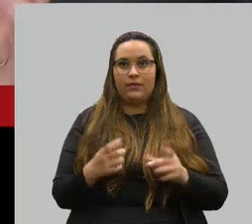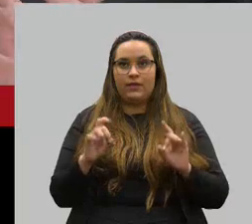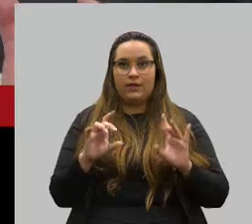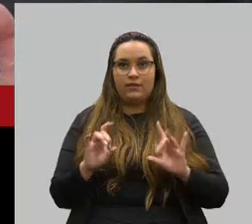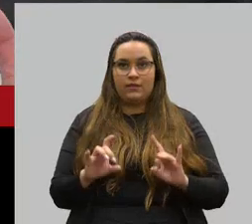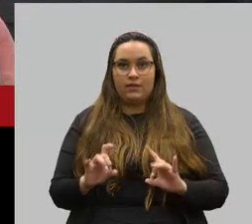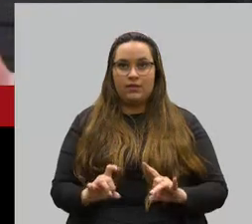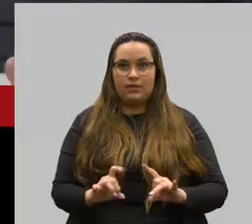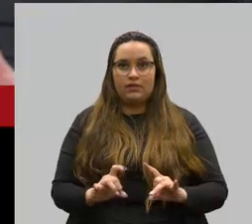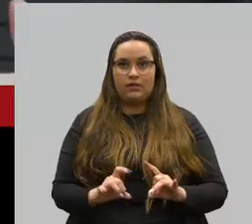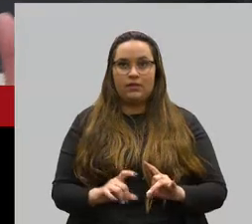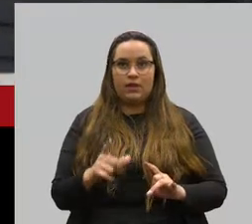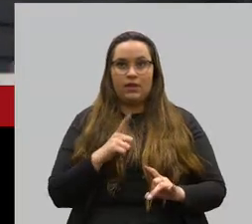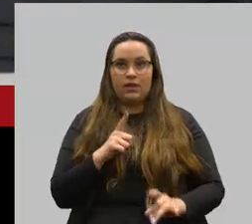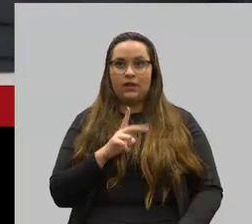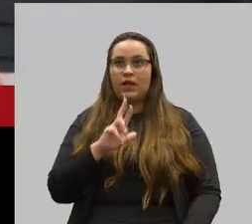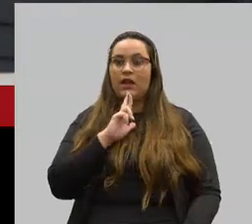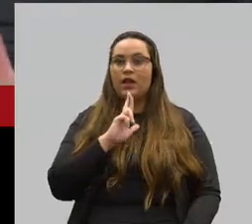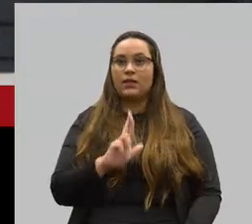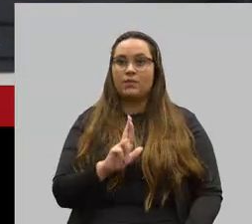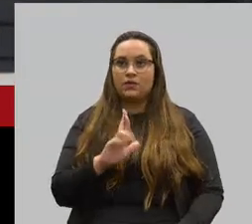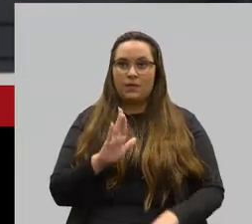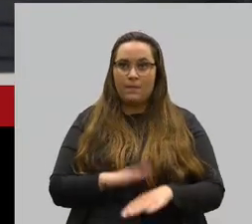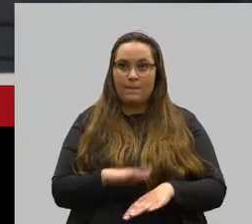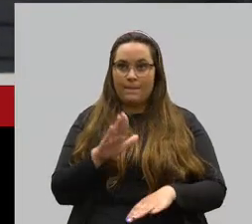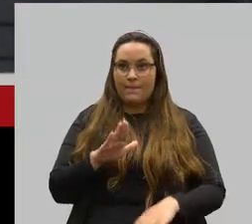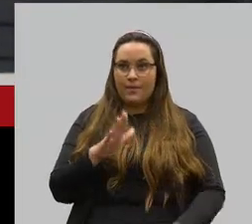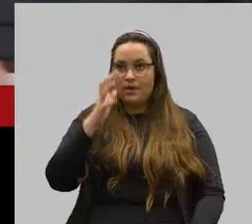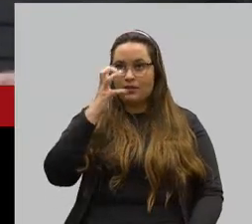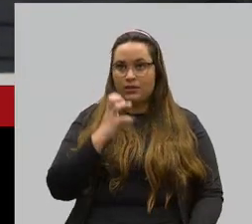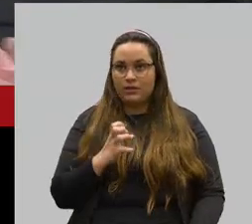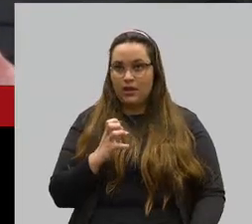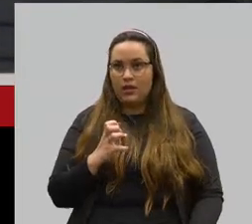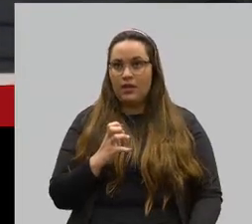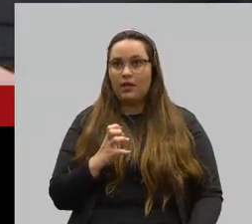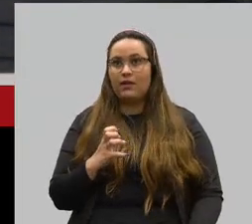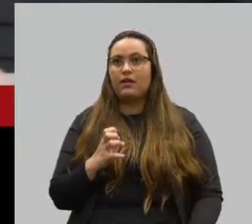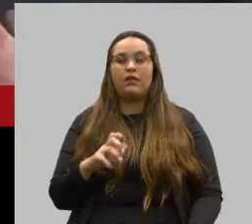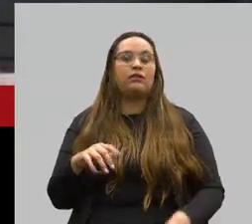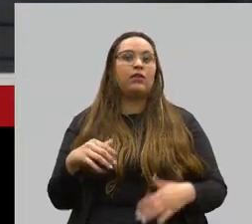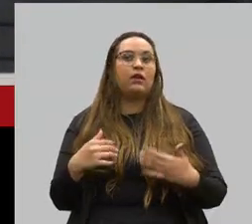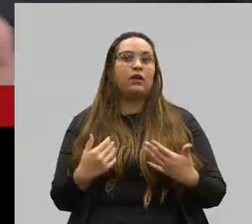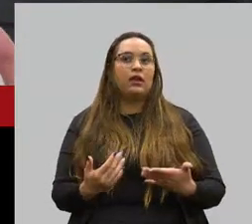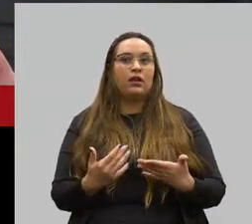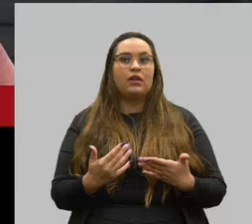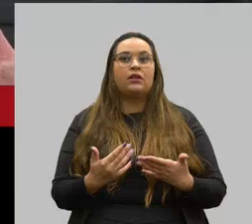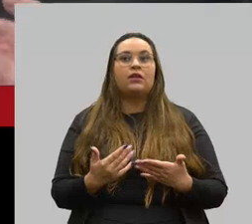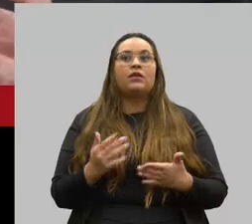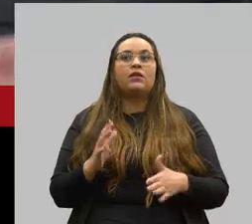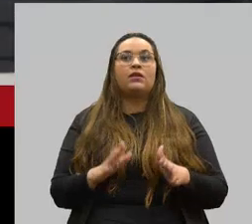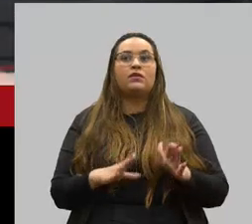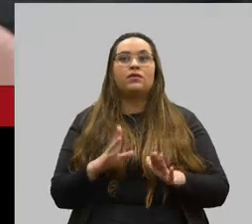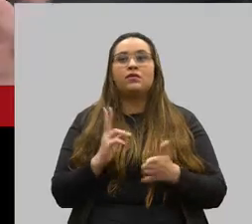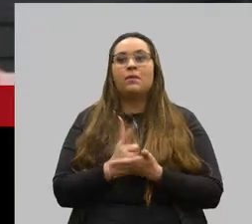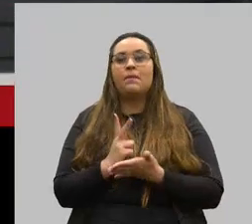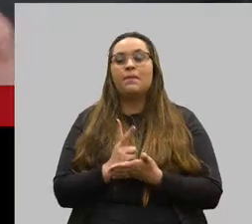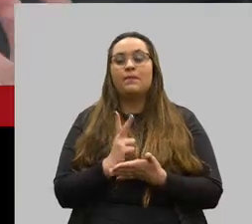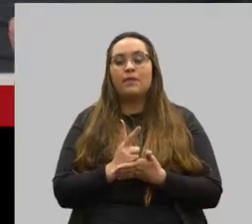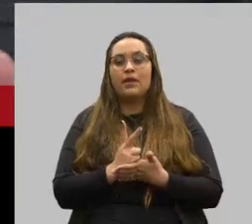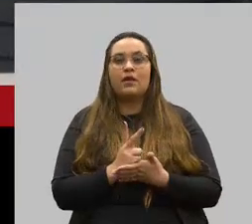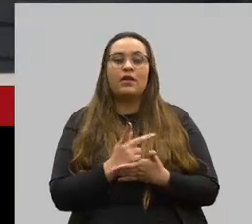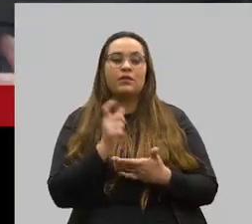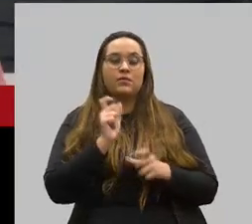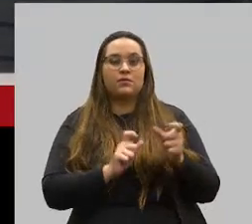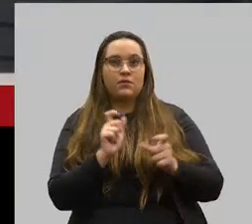tenha respostas mais céleres porque são muitos fatos conexos praticados muitas das vezes pelos mesmos infratores E com isso a gente